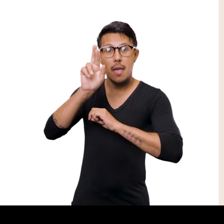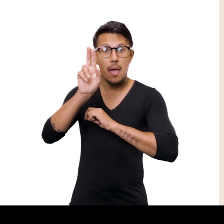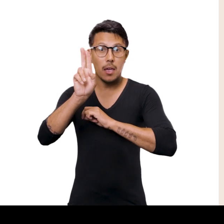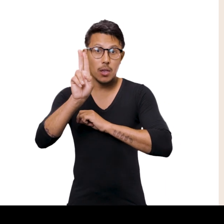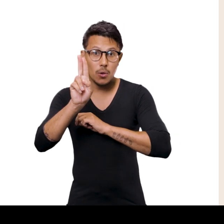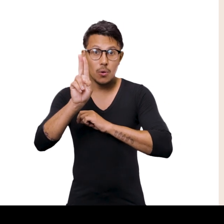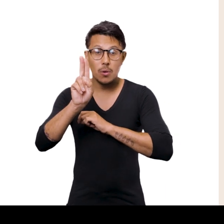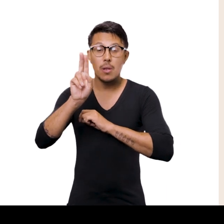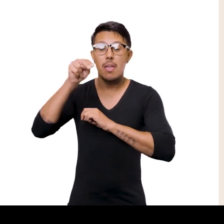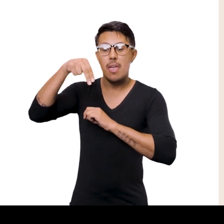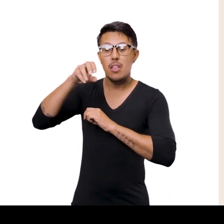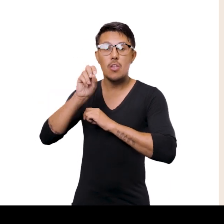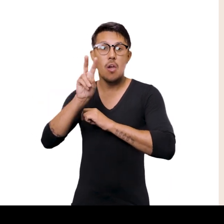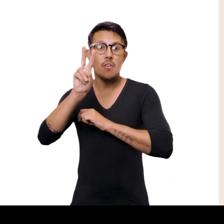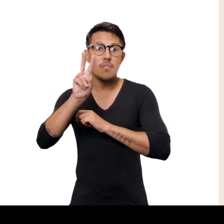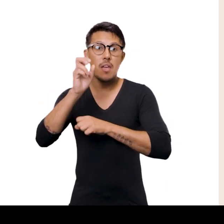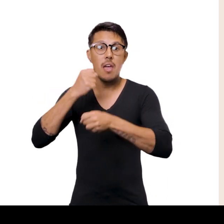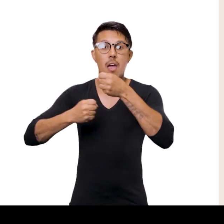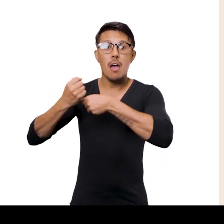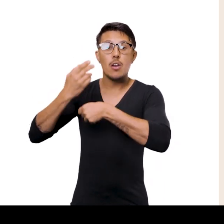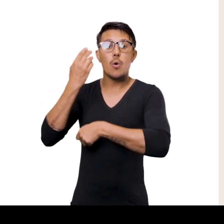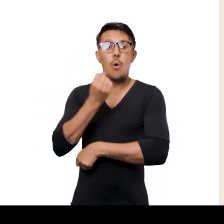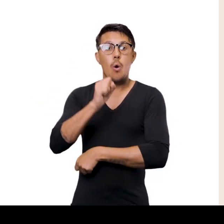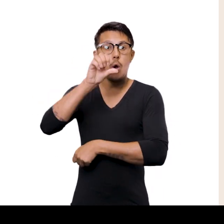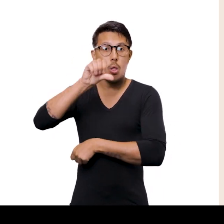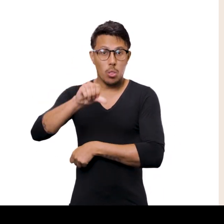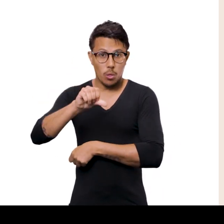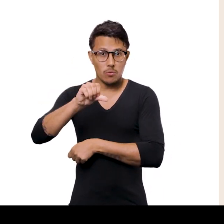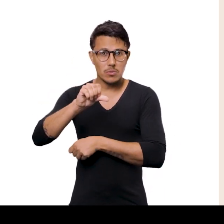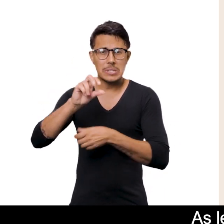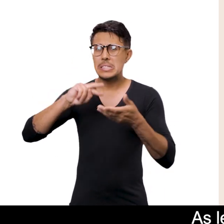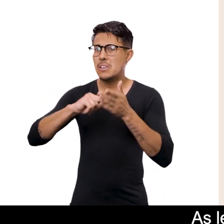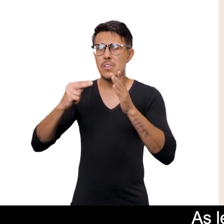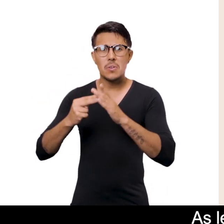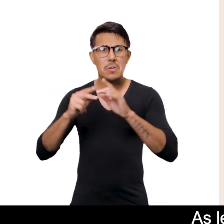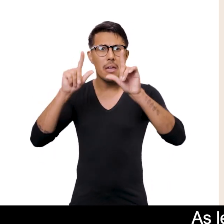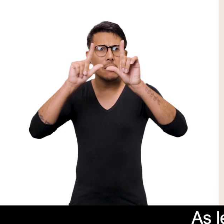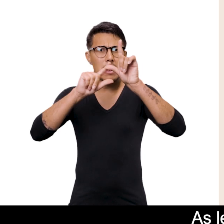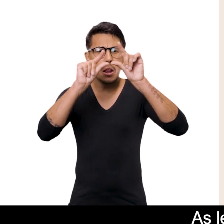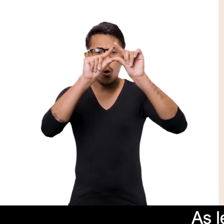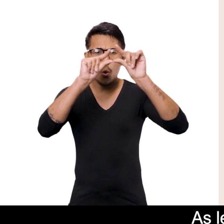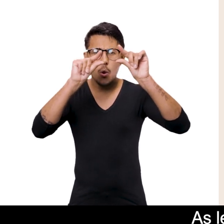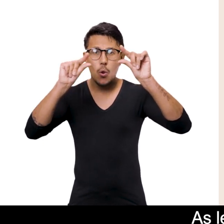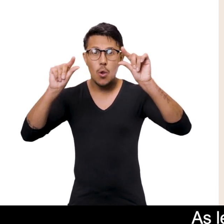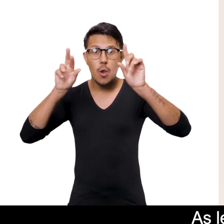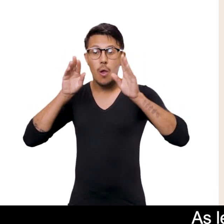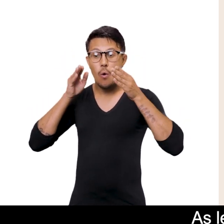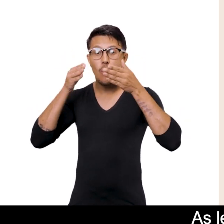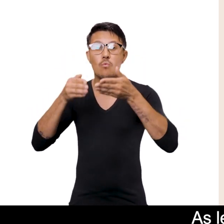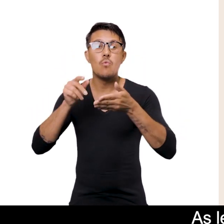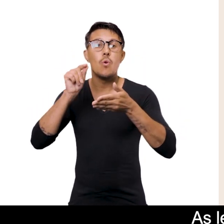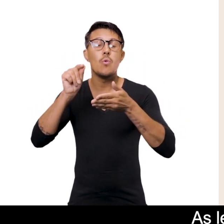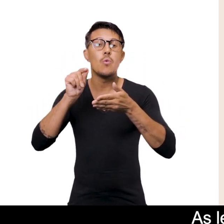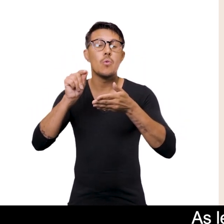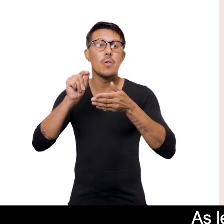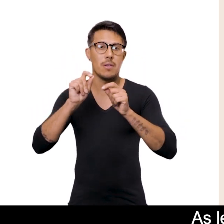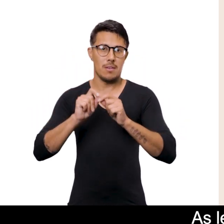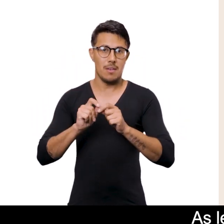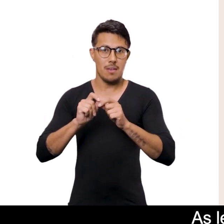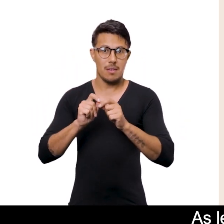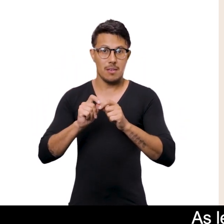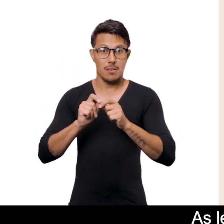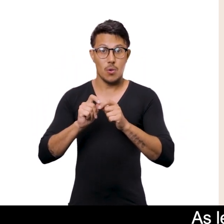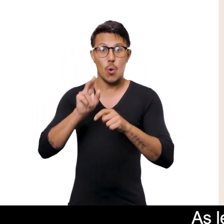BRU, NOV 89. As letras se referem respectivamente